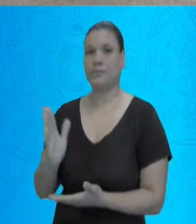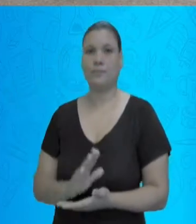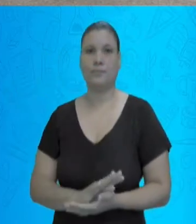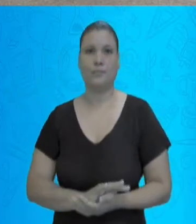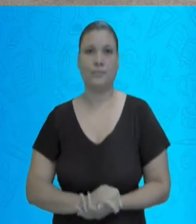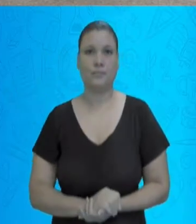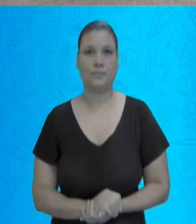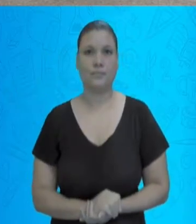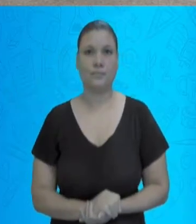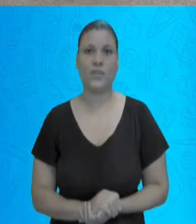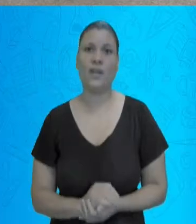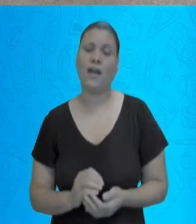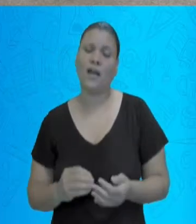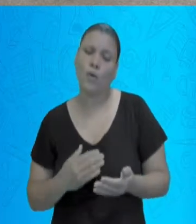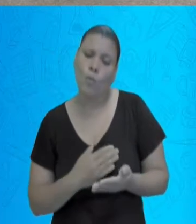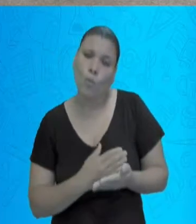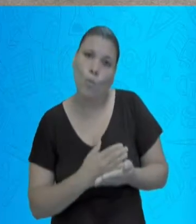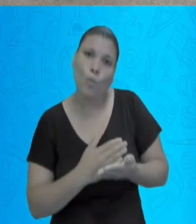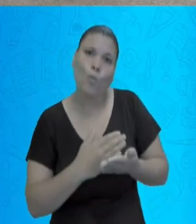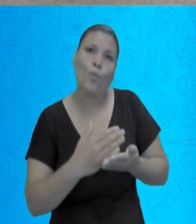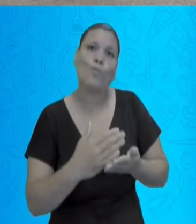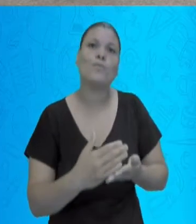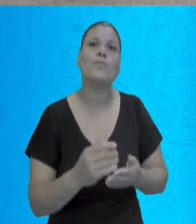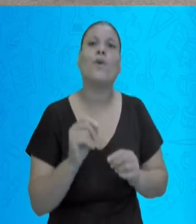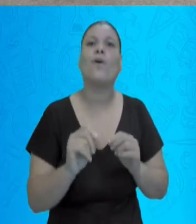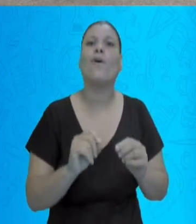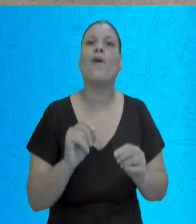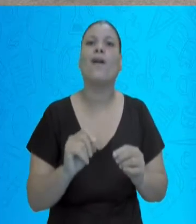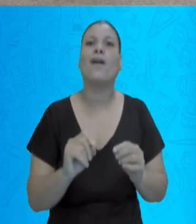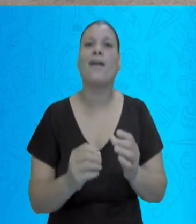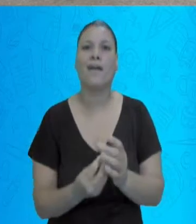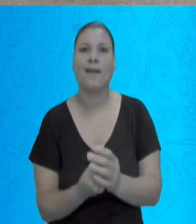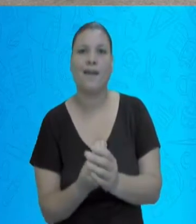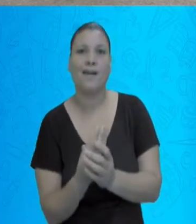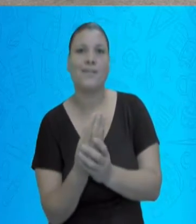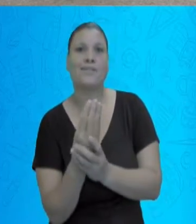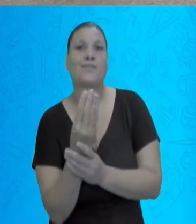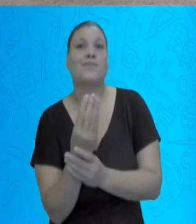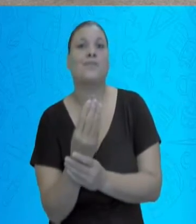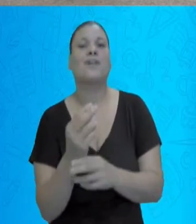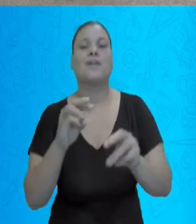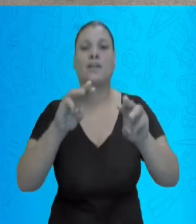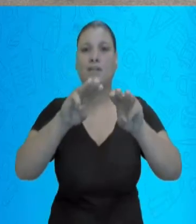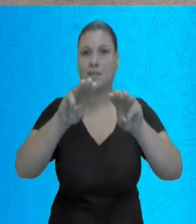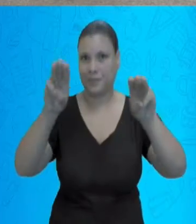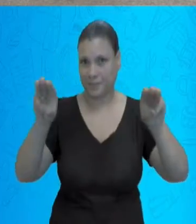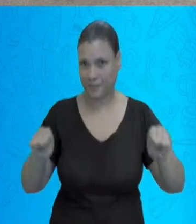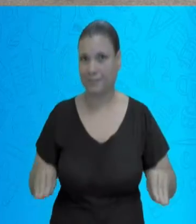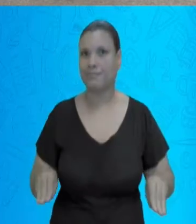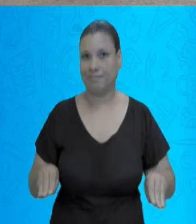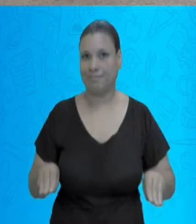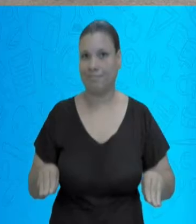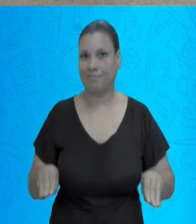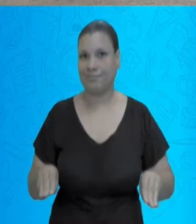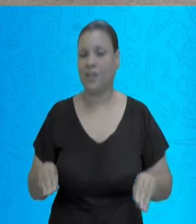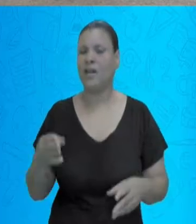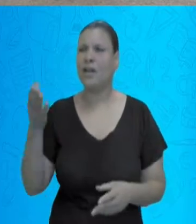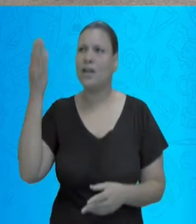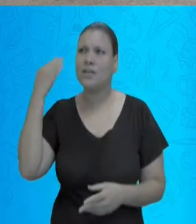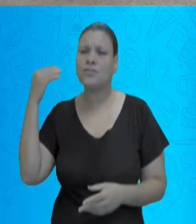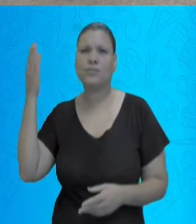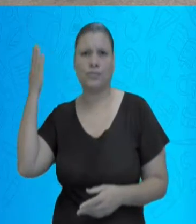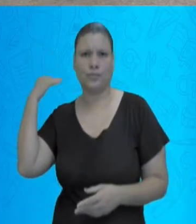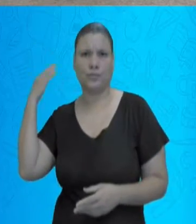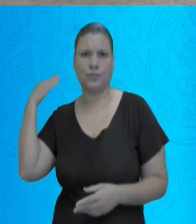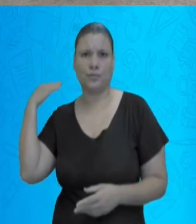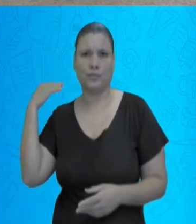é daí que surgiu o museu. Vamos ver como. Antigamente esses tais gabinetes, essas